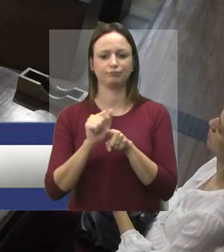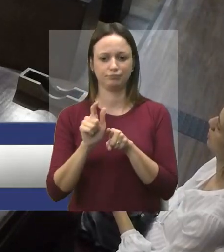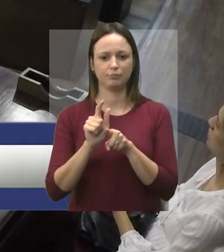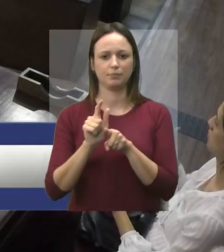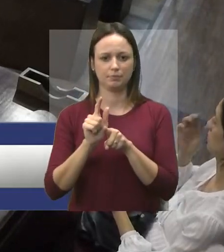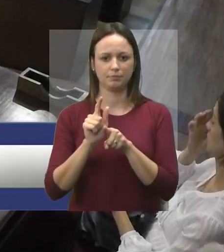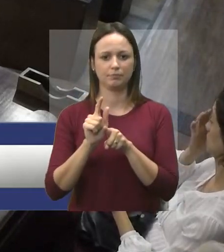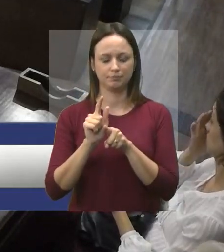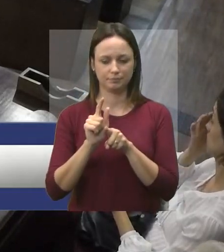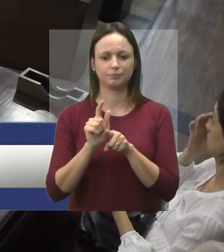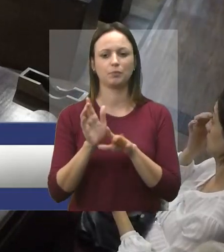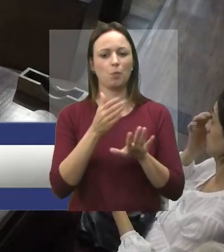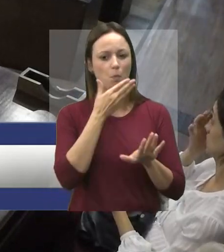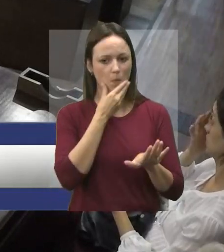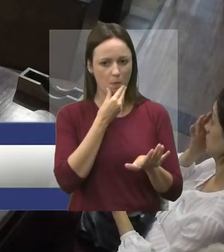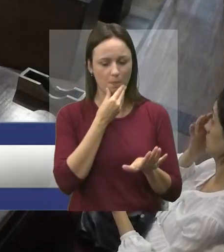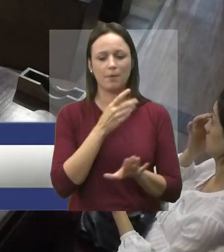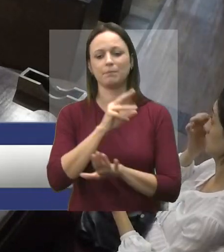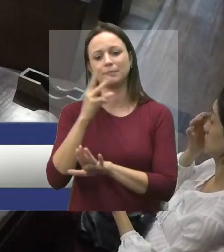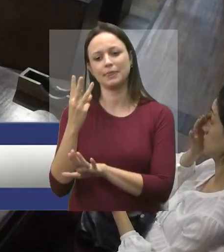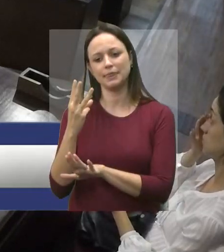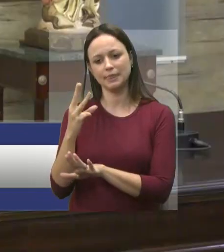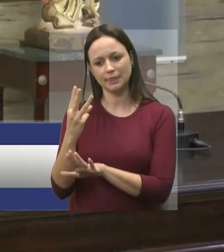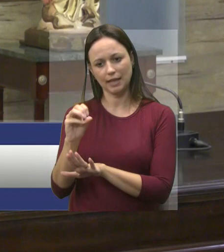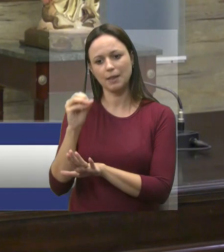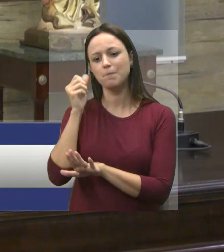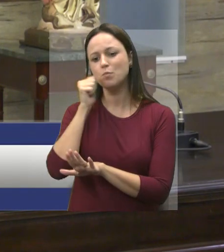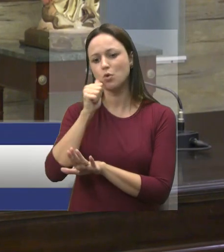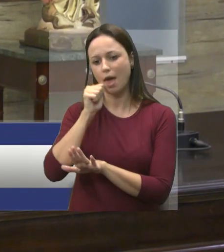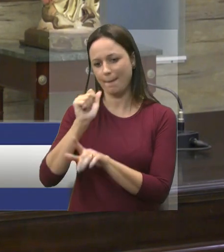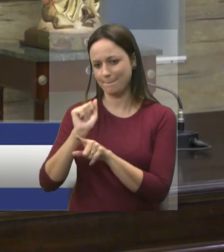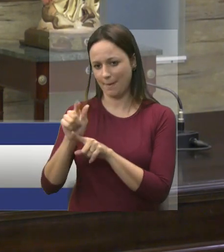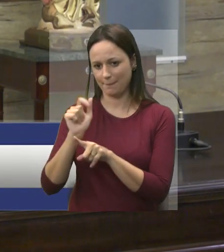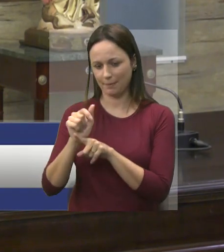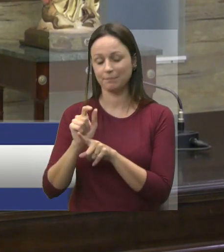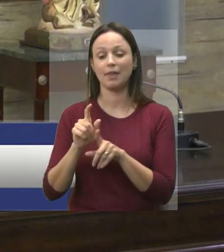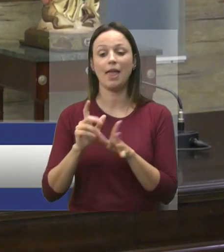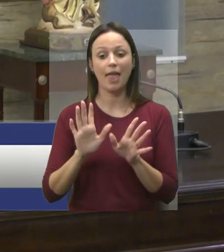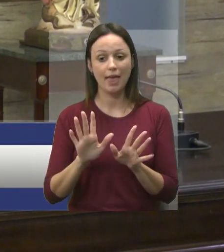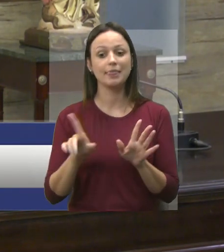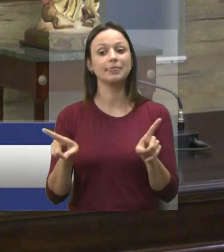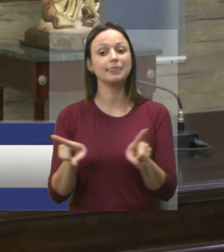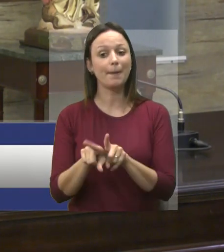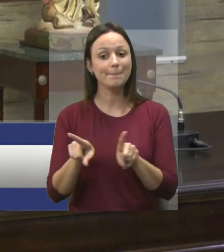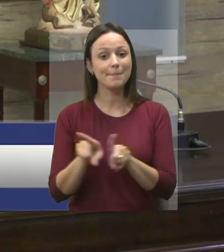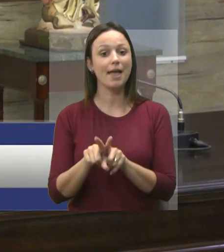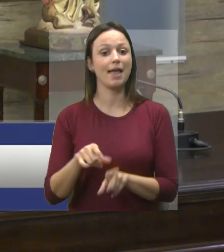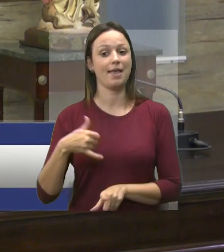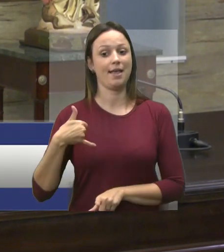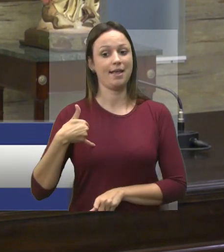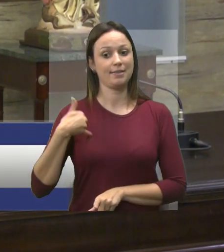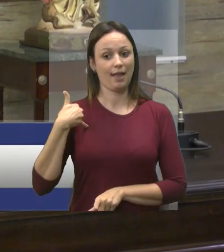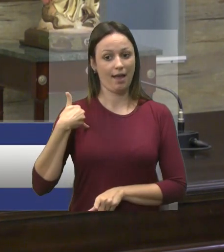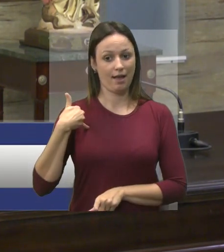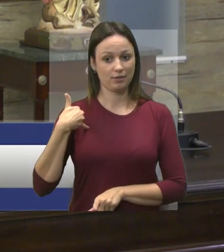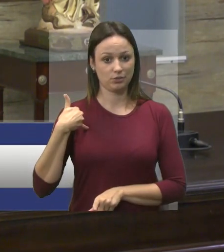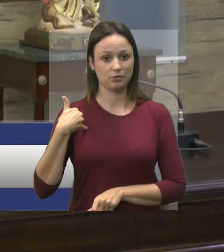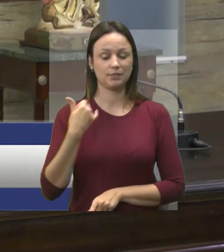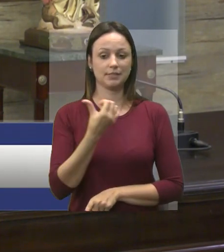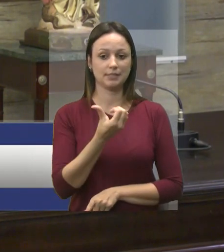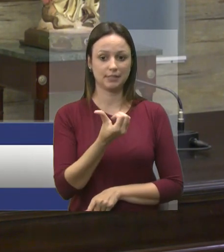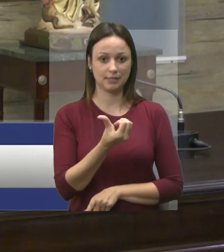anos mulheres, né? E, além disso, idade mínima, 61 anos